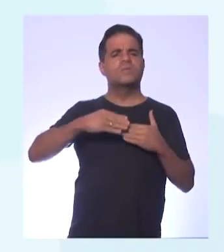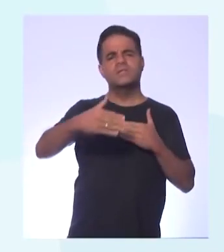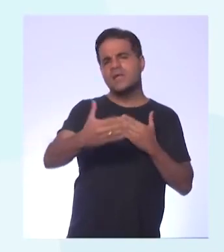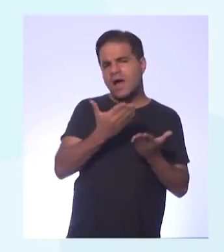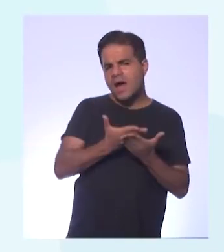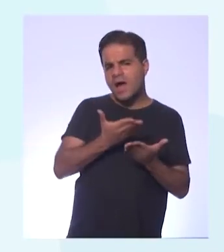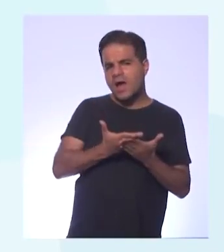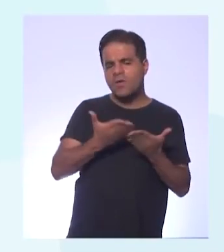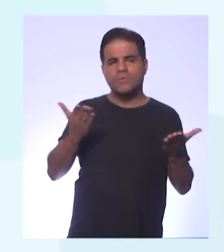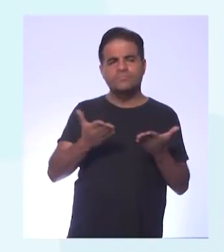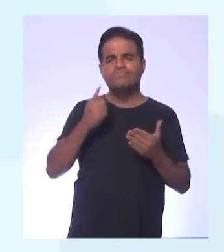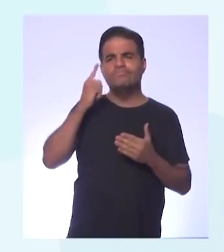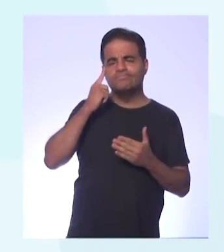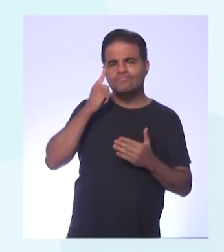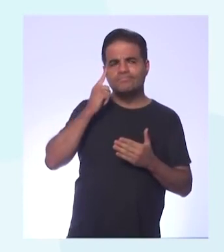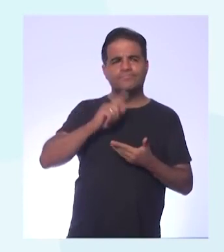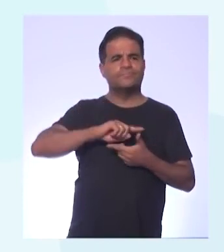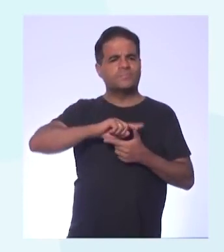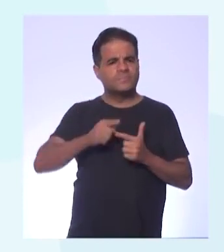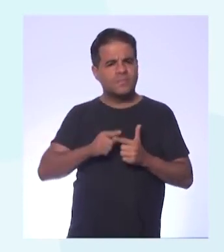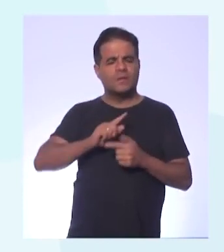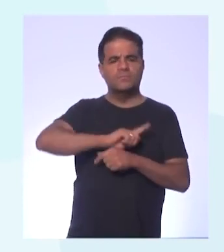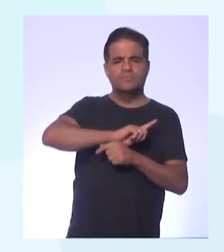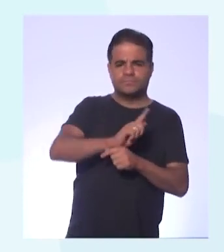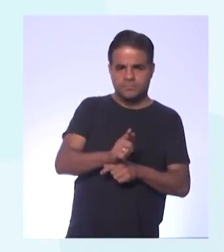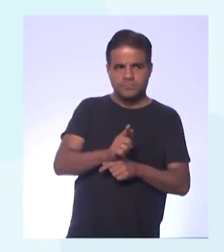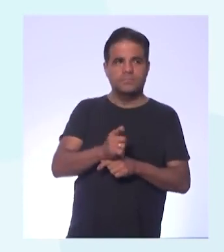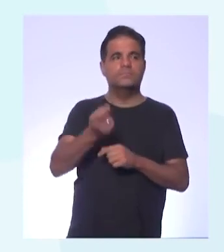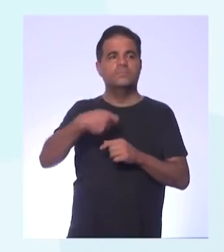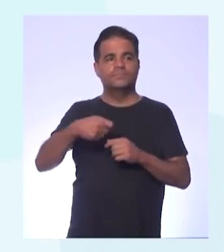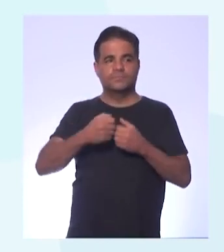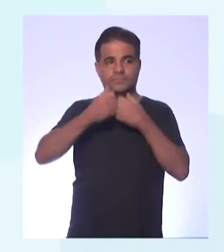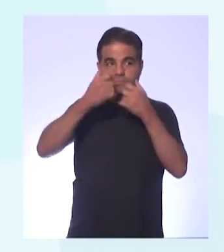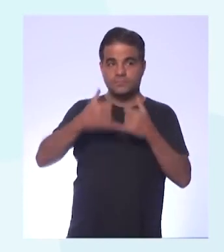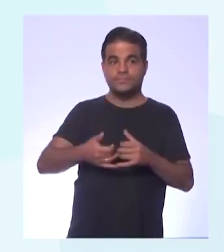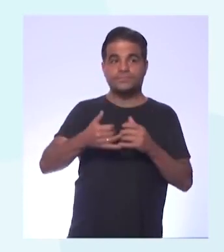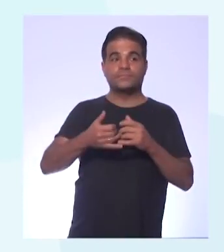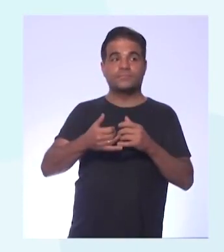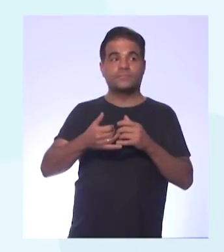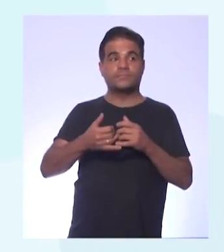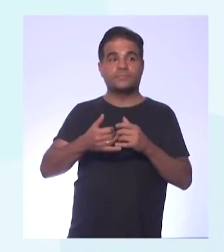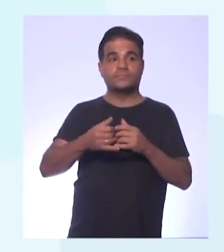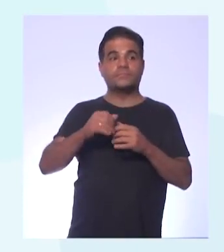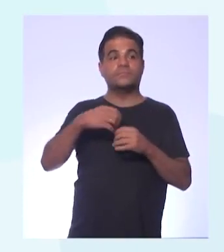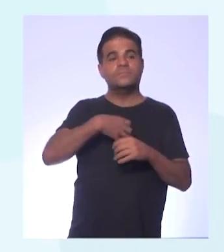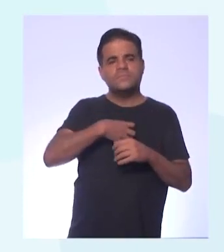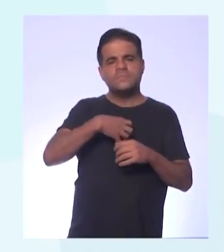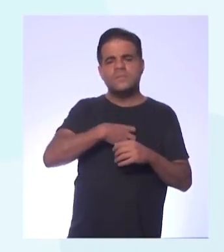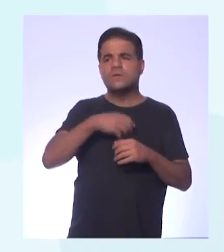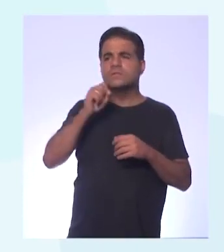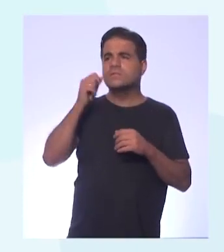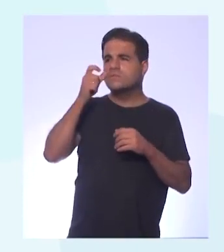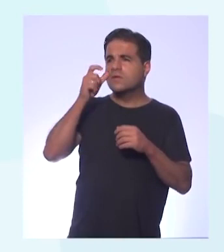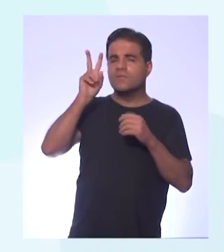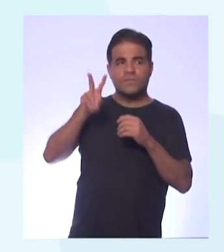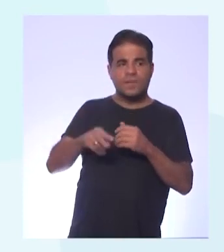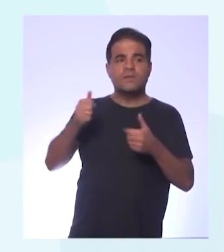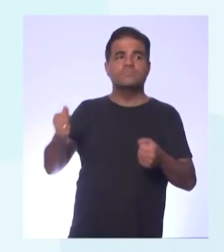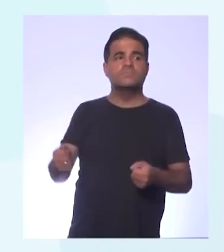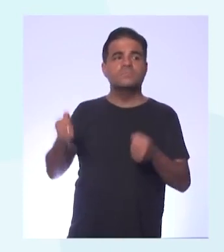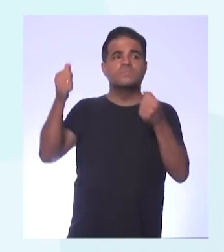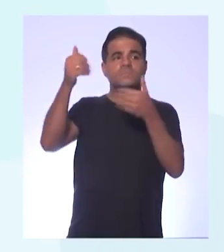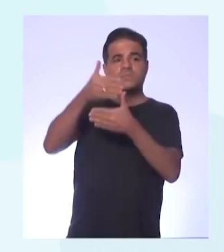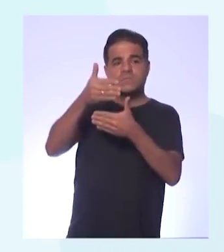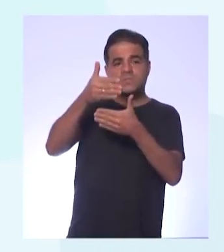Para a gente poder falar sobre giros, ângulos, a gente primeiro tem que começar falando do sentido. Então, se vocês olharem aí no meu slide, está